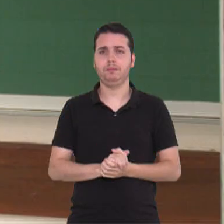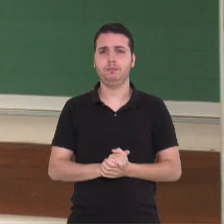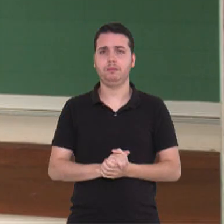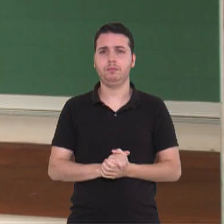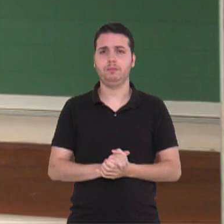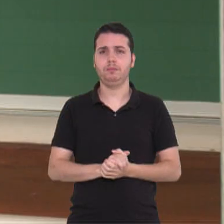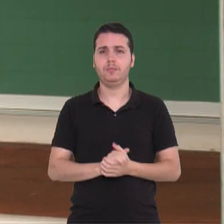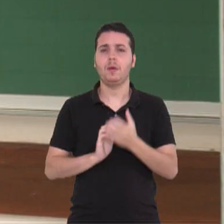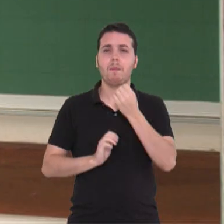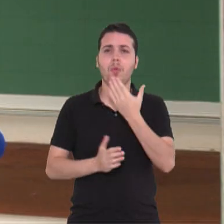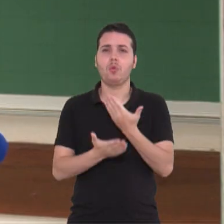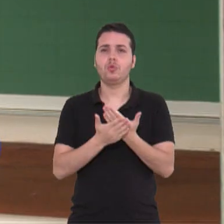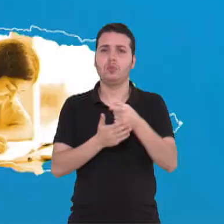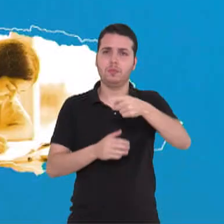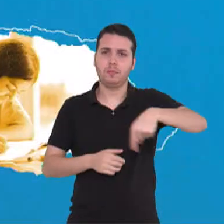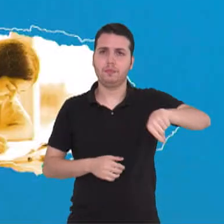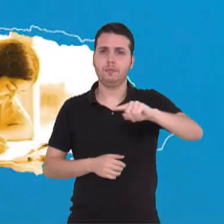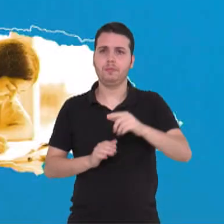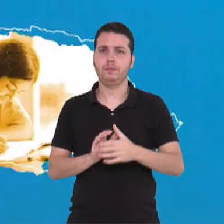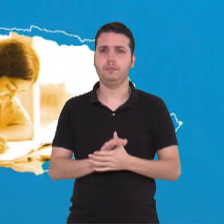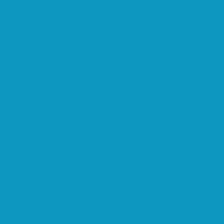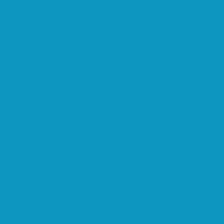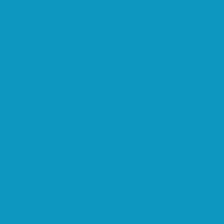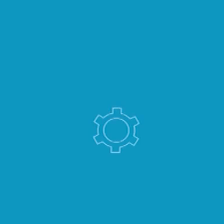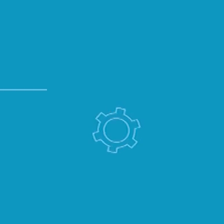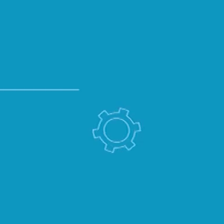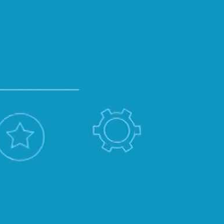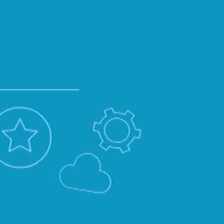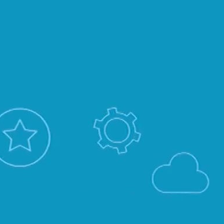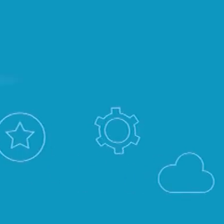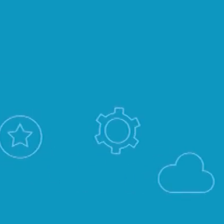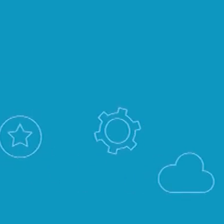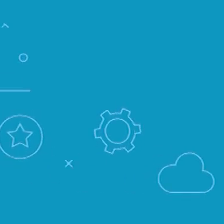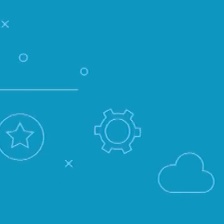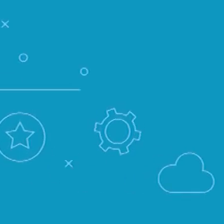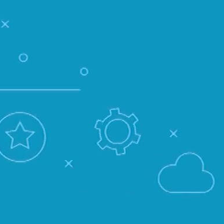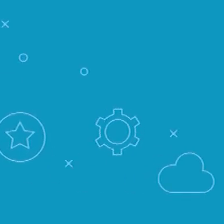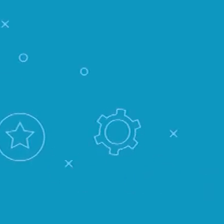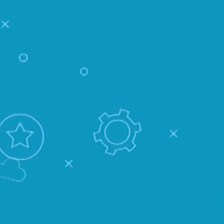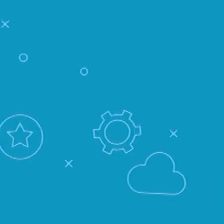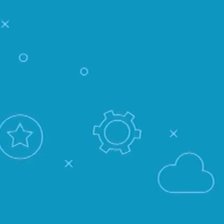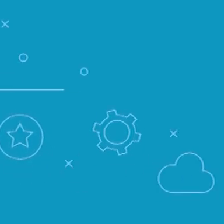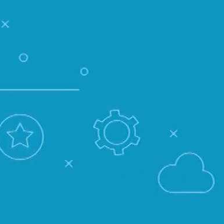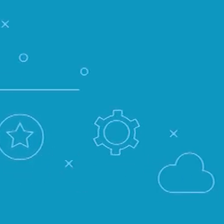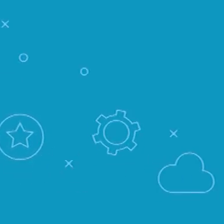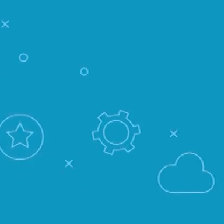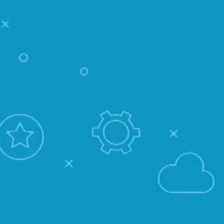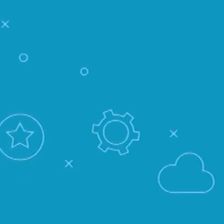bons estudos para vocês.